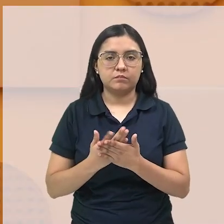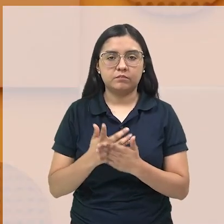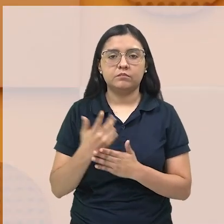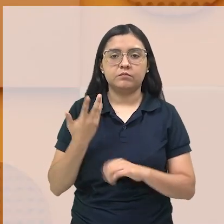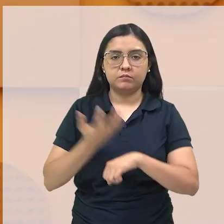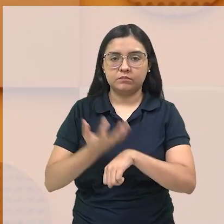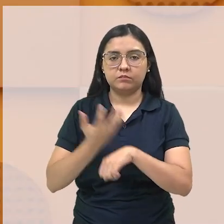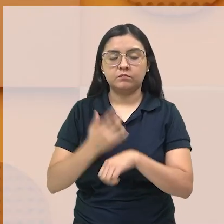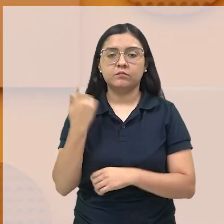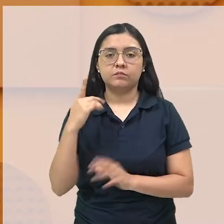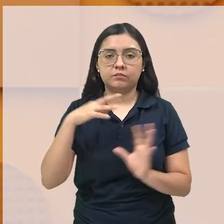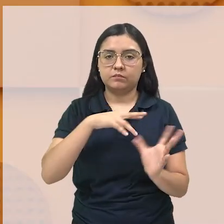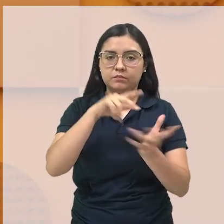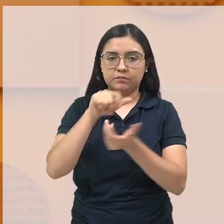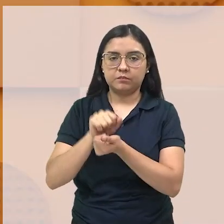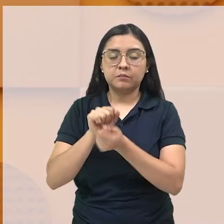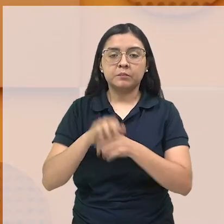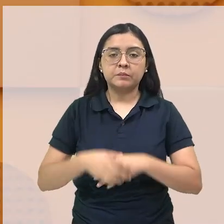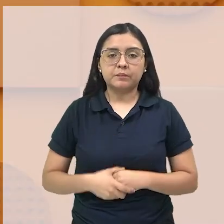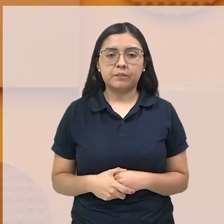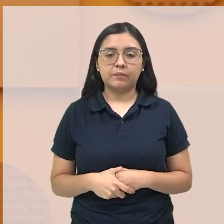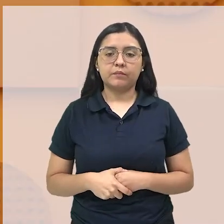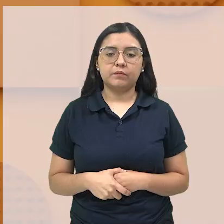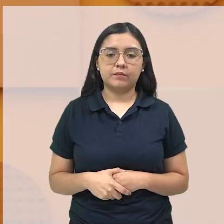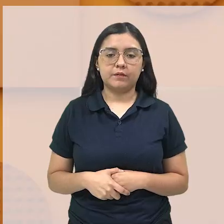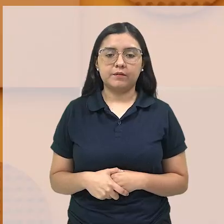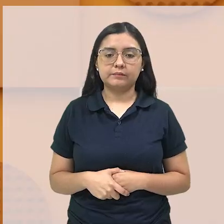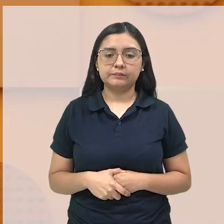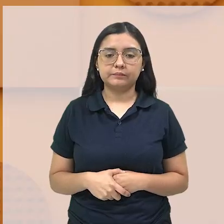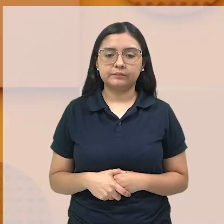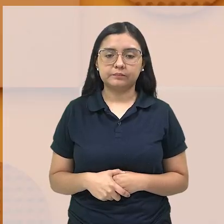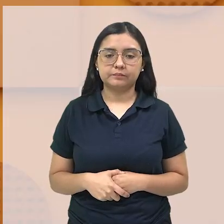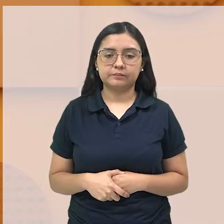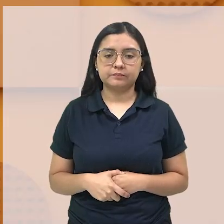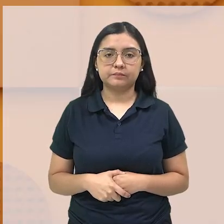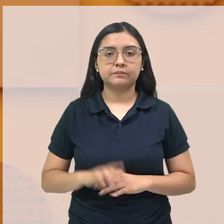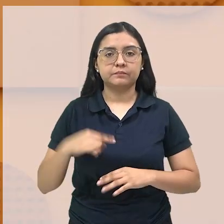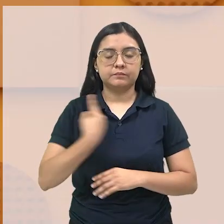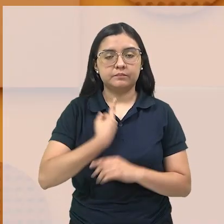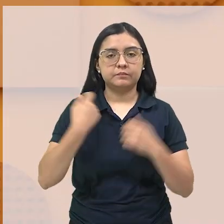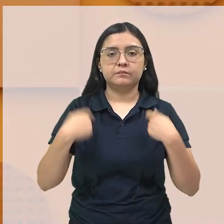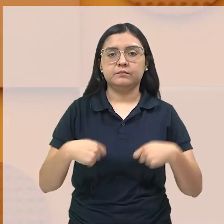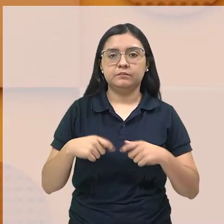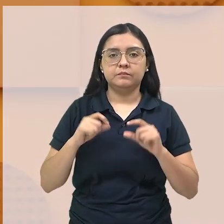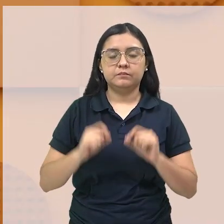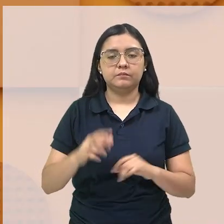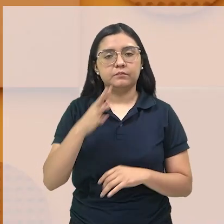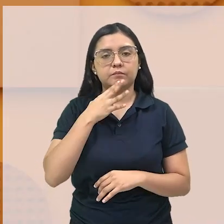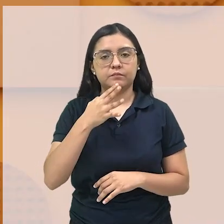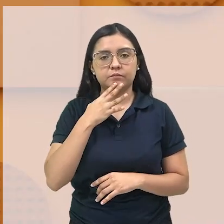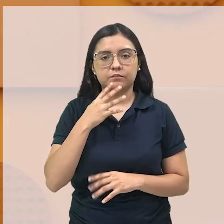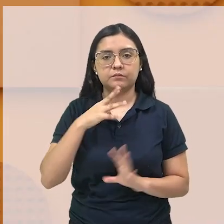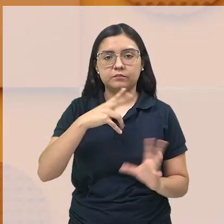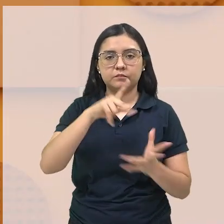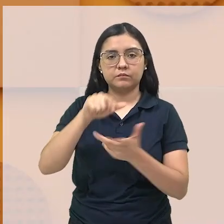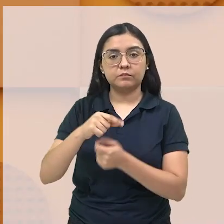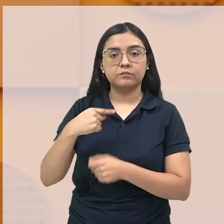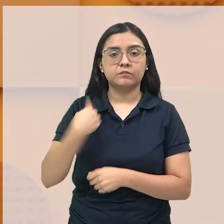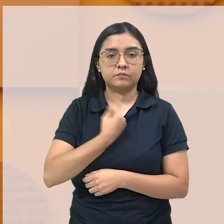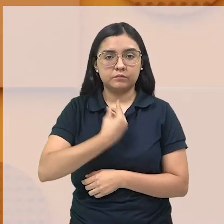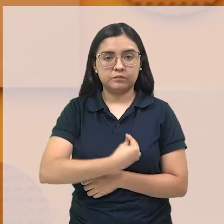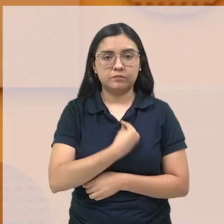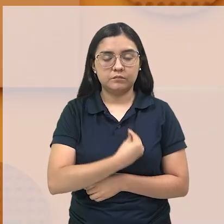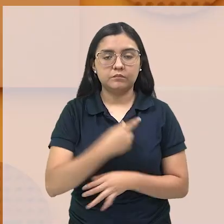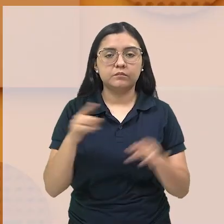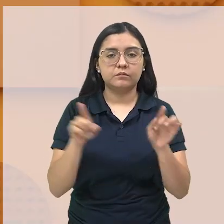aulas, nosso módulo de aulas de geografia. Nós precisamos conhecer o nosso mundo, precisamos